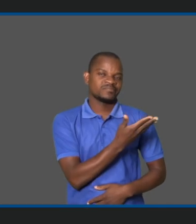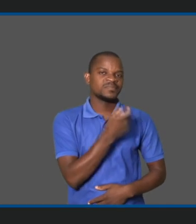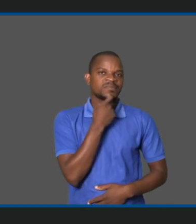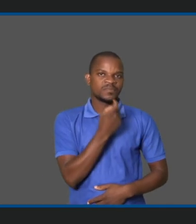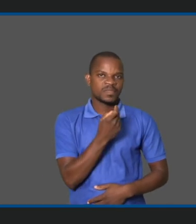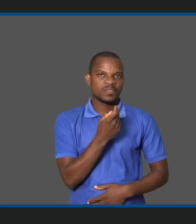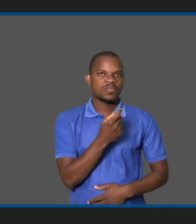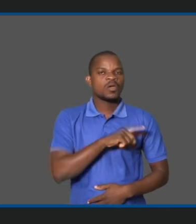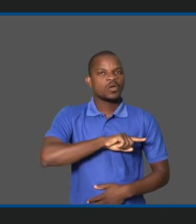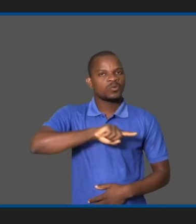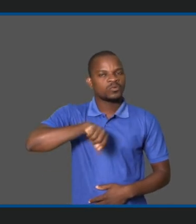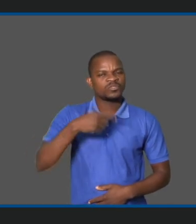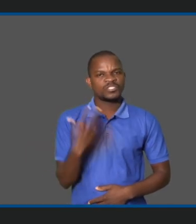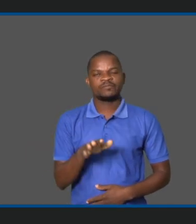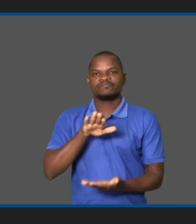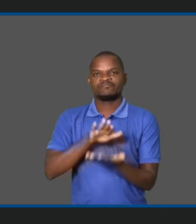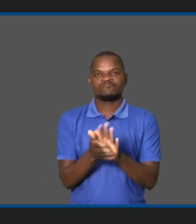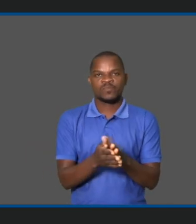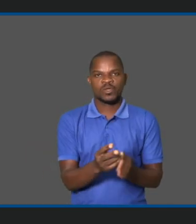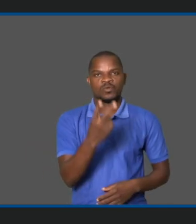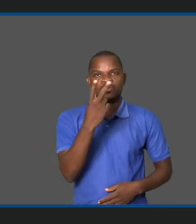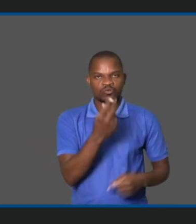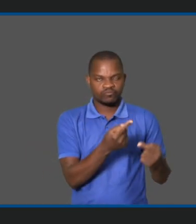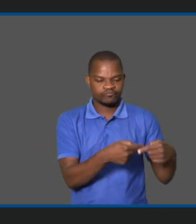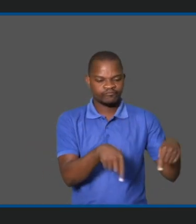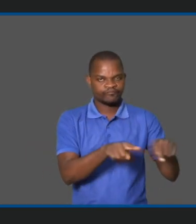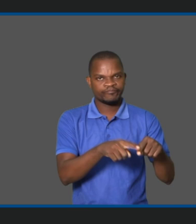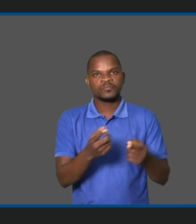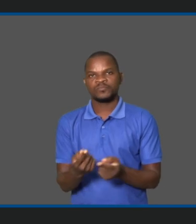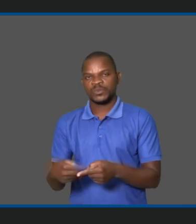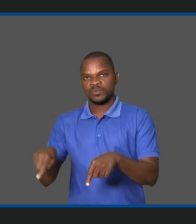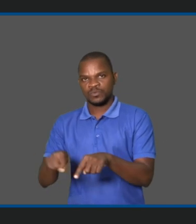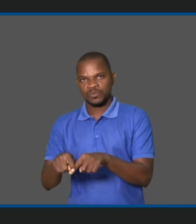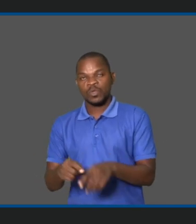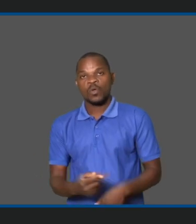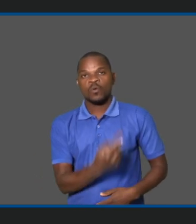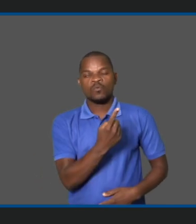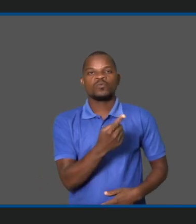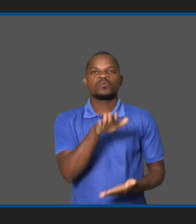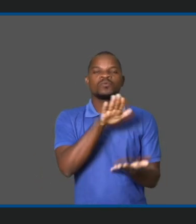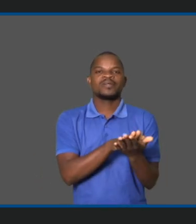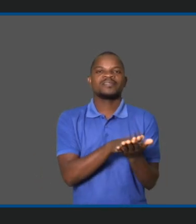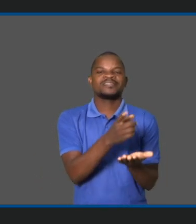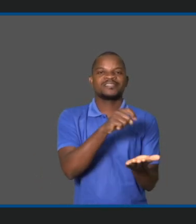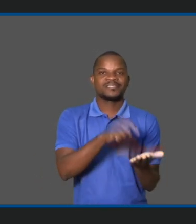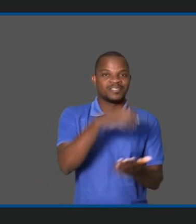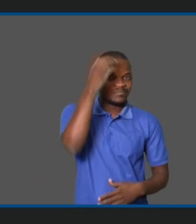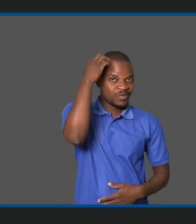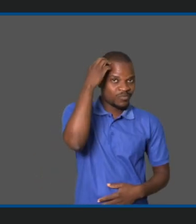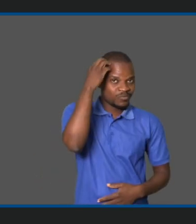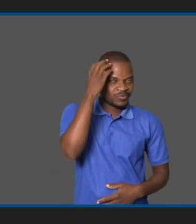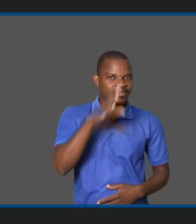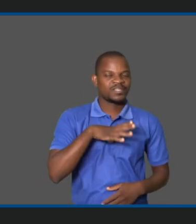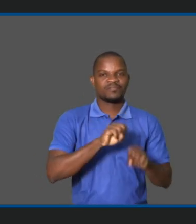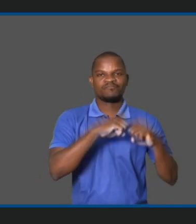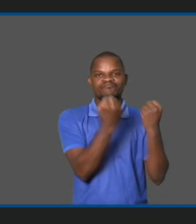aqui na cidade de Maputo, constituída por algumas associações de pessoas com deficiência. E a outra comissão que